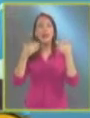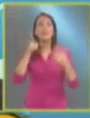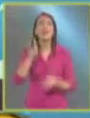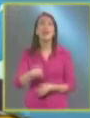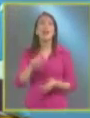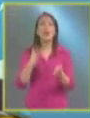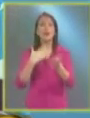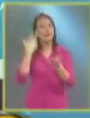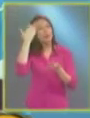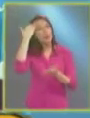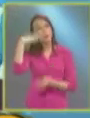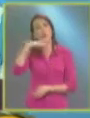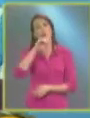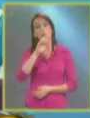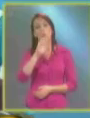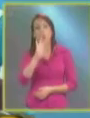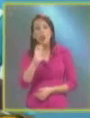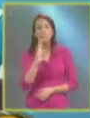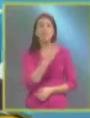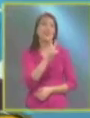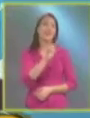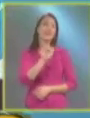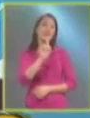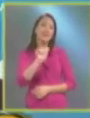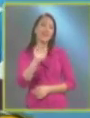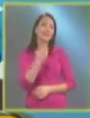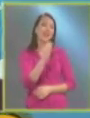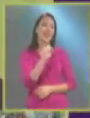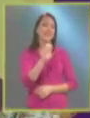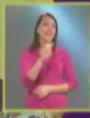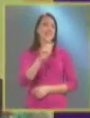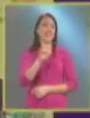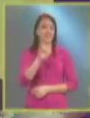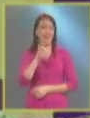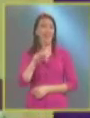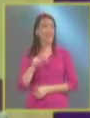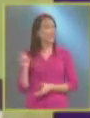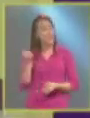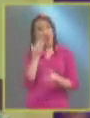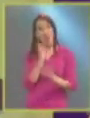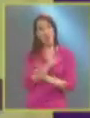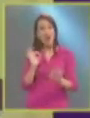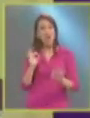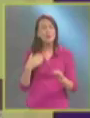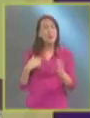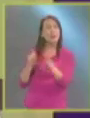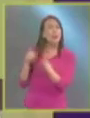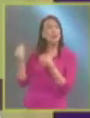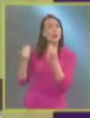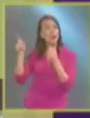De João Cabral. Que legal. E tô achando muito legal trabalhar com Pedro Paulo. E quando é que você descobriu assim, poxa vida, você compõe